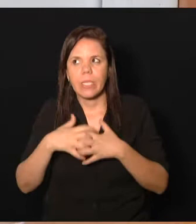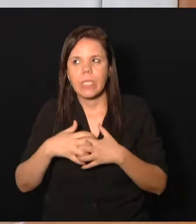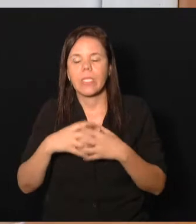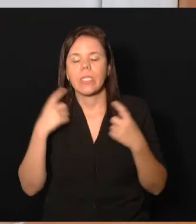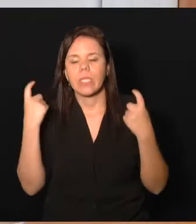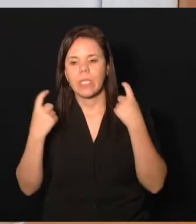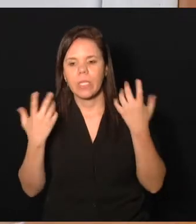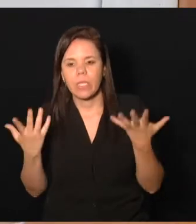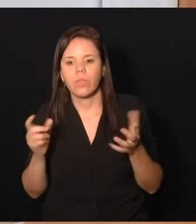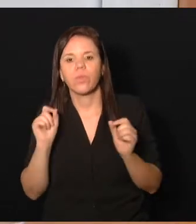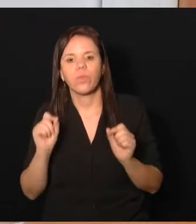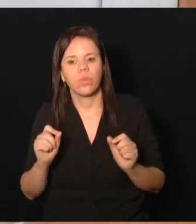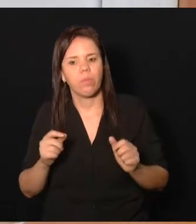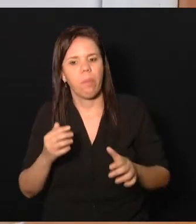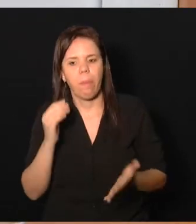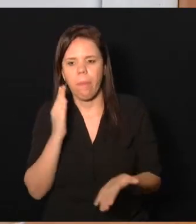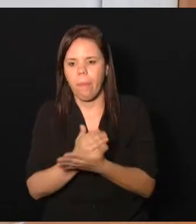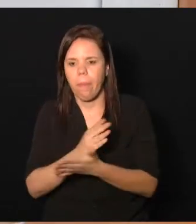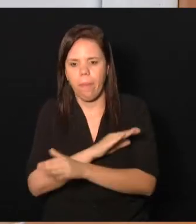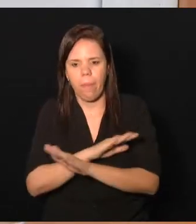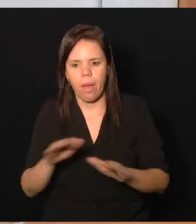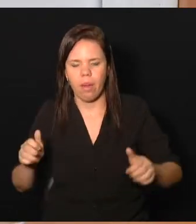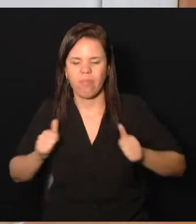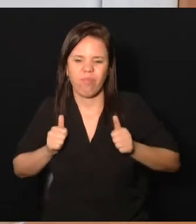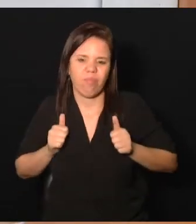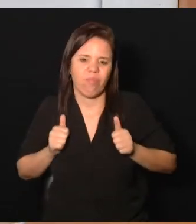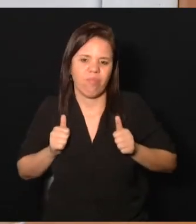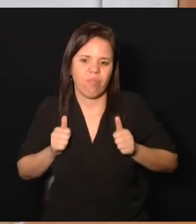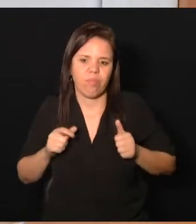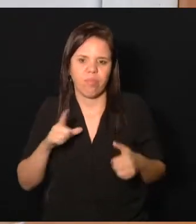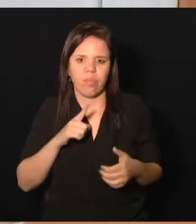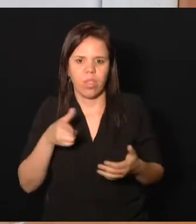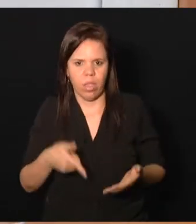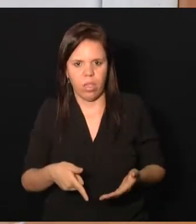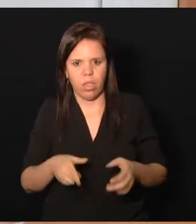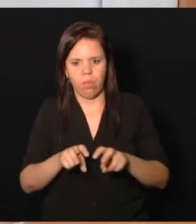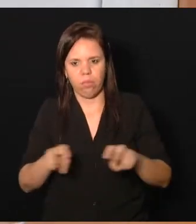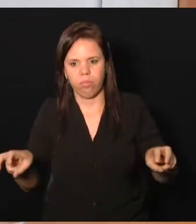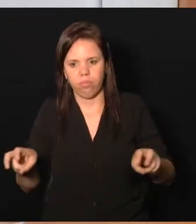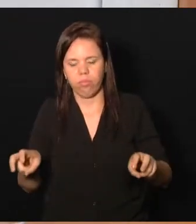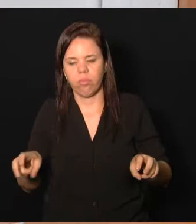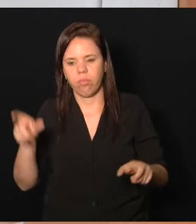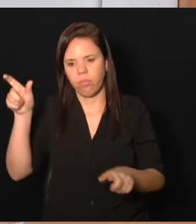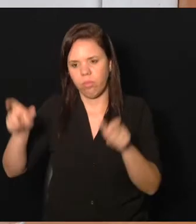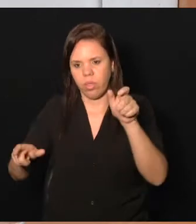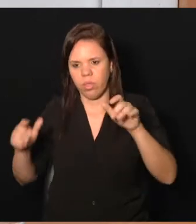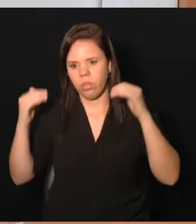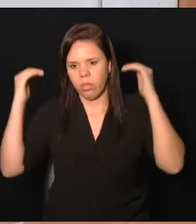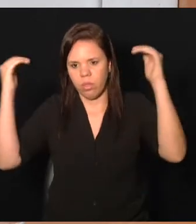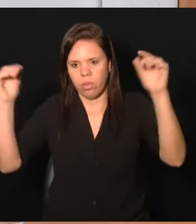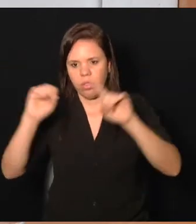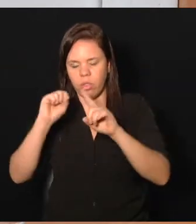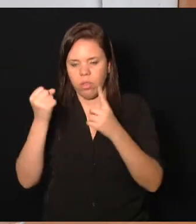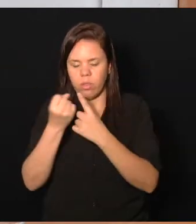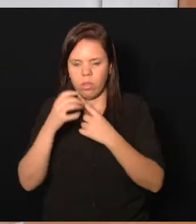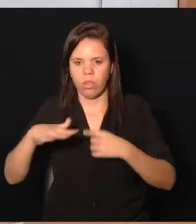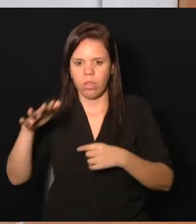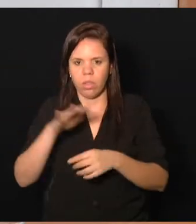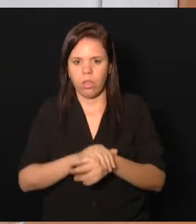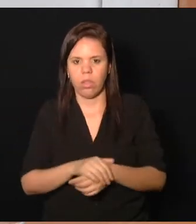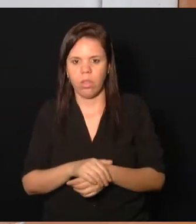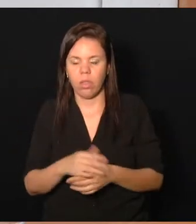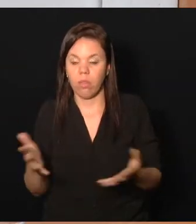o que precisa ser feito. Eu tenho aqui a essa mesa homens de grande relevância nessa cidade. E aí eu